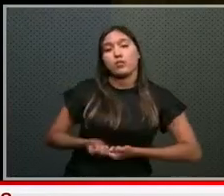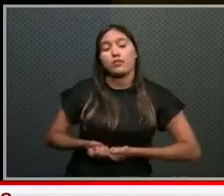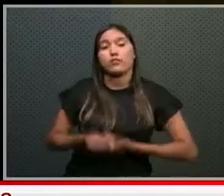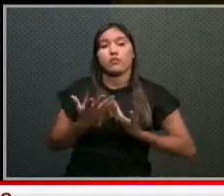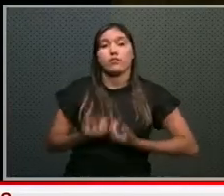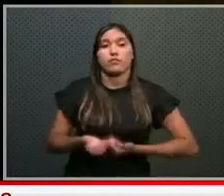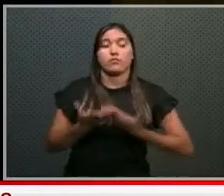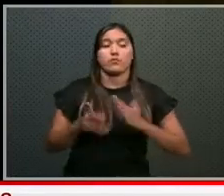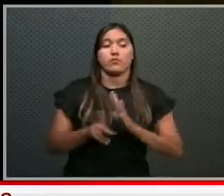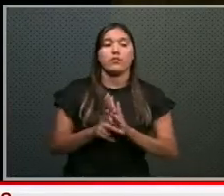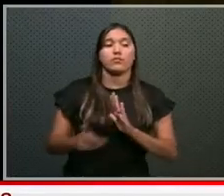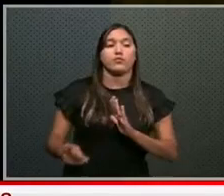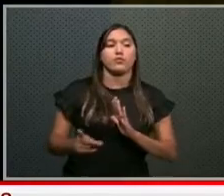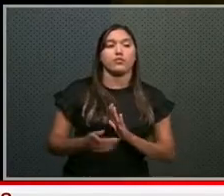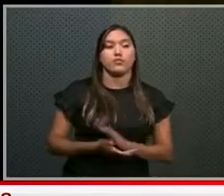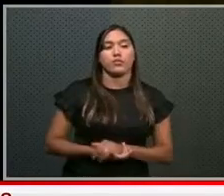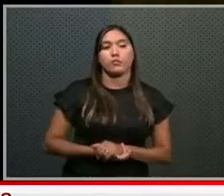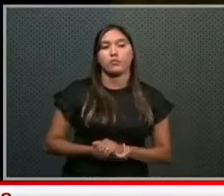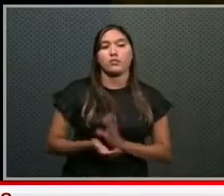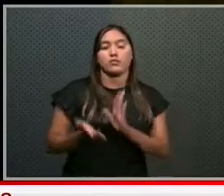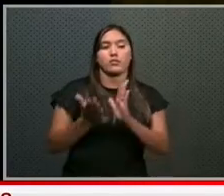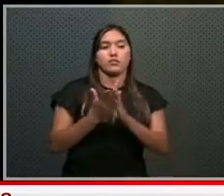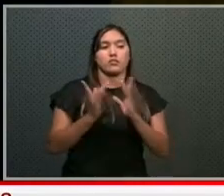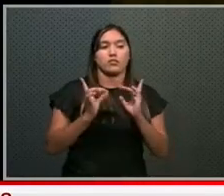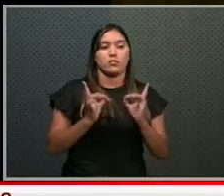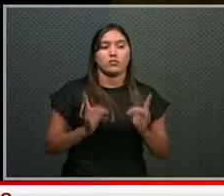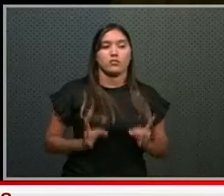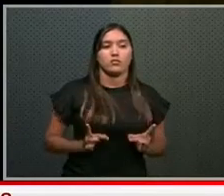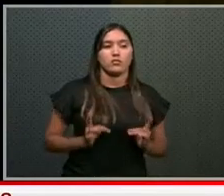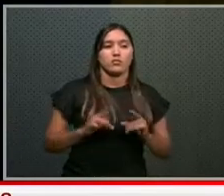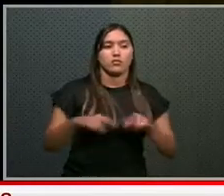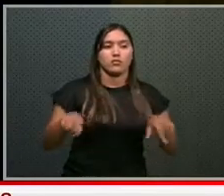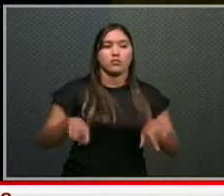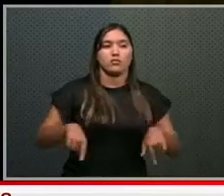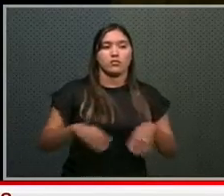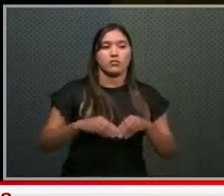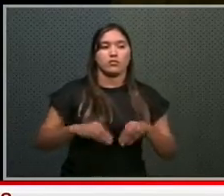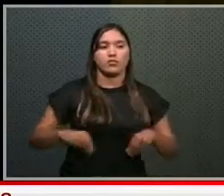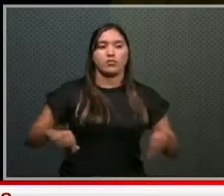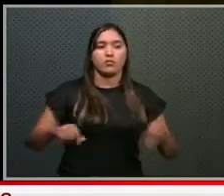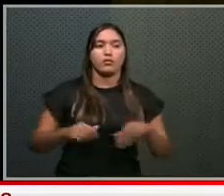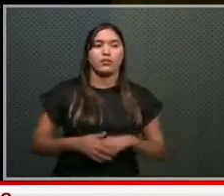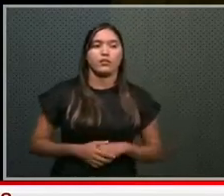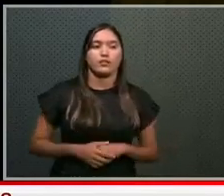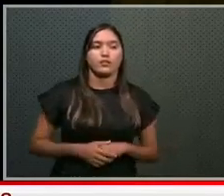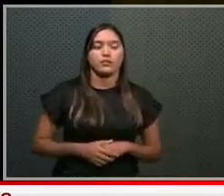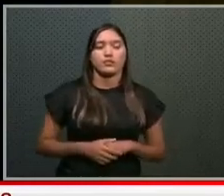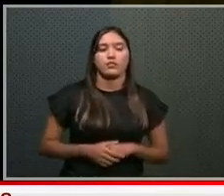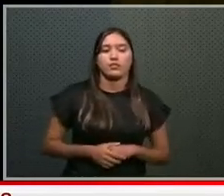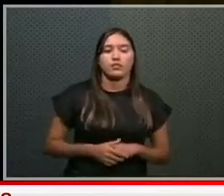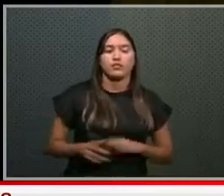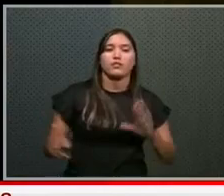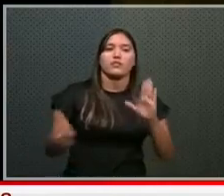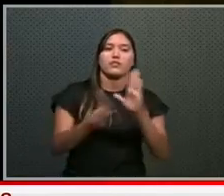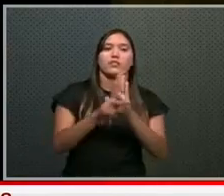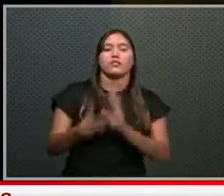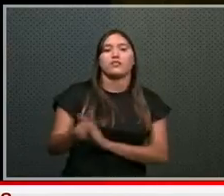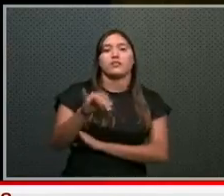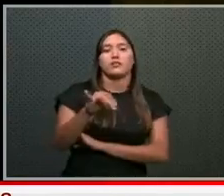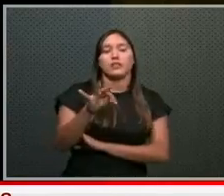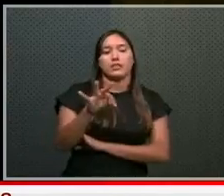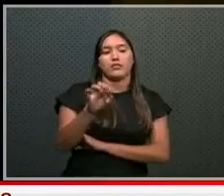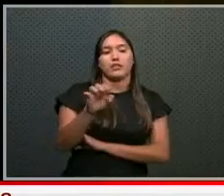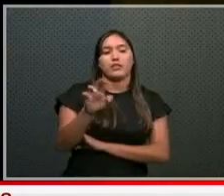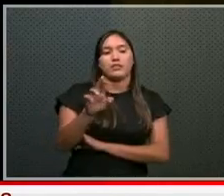casa digna para morar ter Terra regularizada pelo eterpa